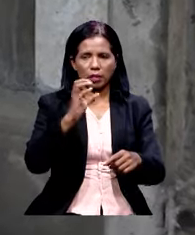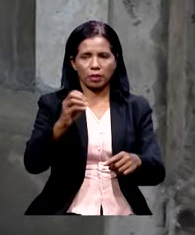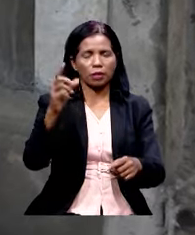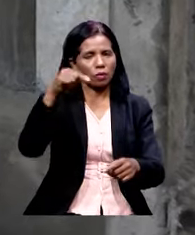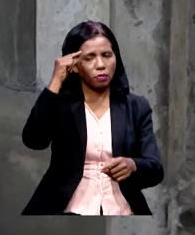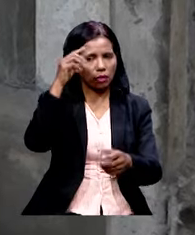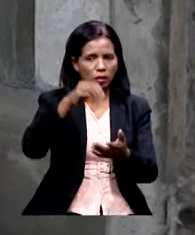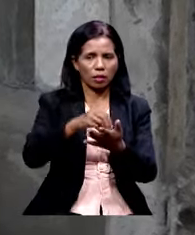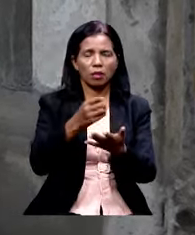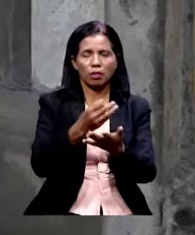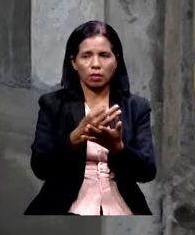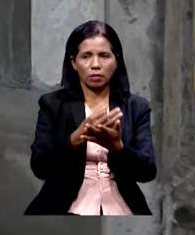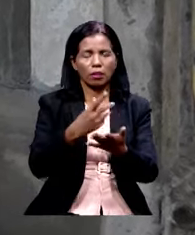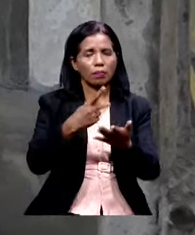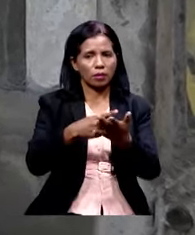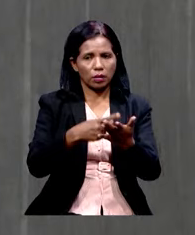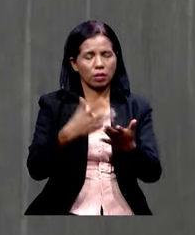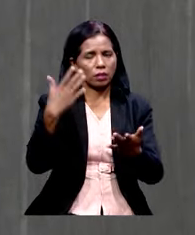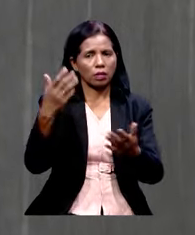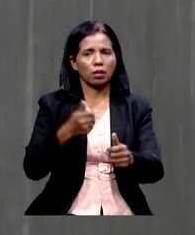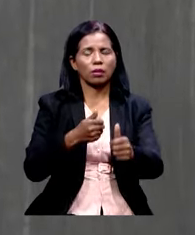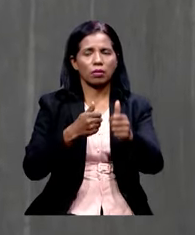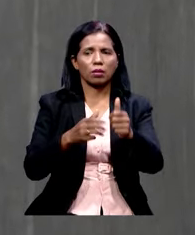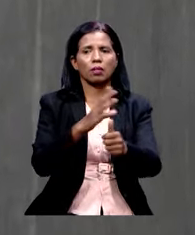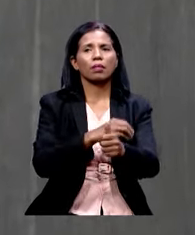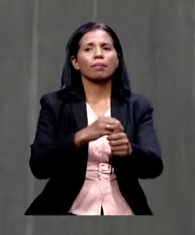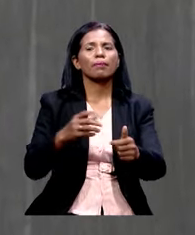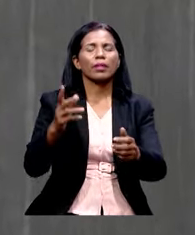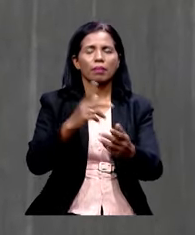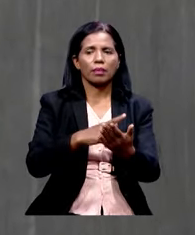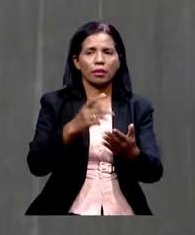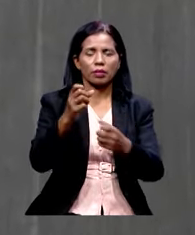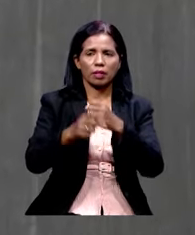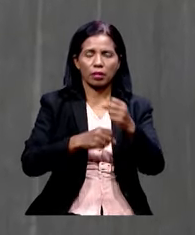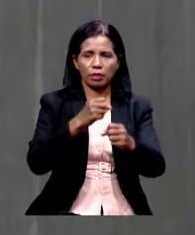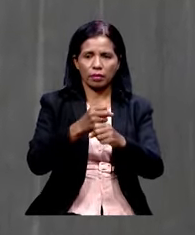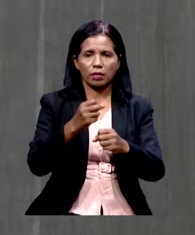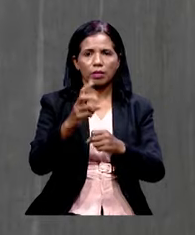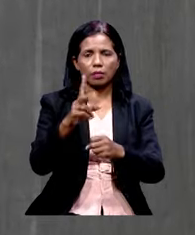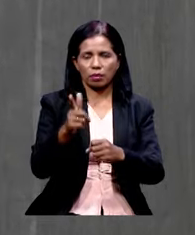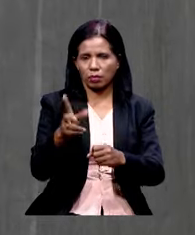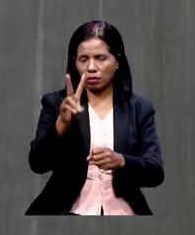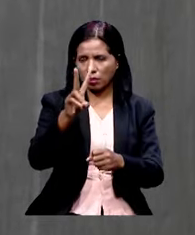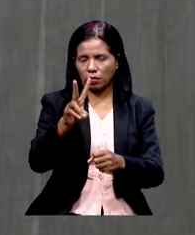orçamento, toco em interesse para o projeto refere, no ter contrato, o projeto não termina em atirar em rua, rua nulo ou sem rua,